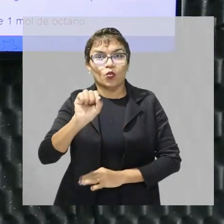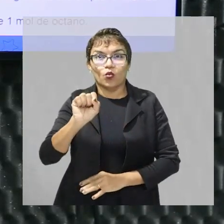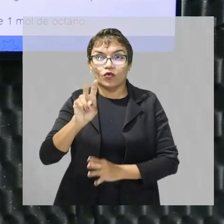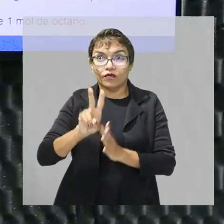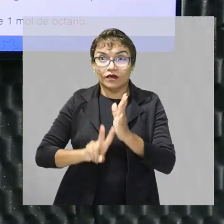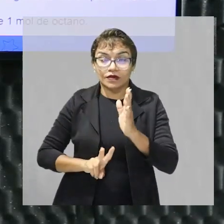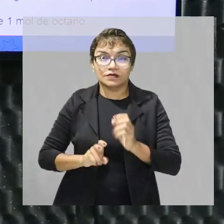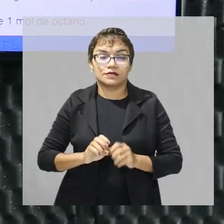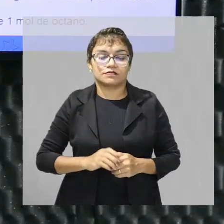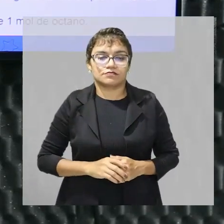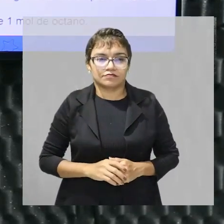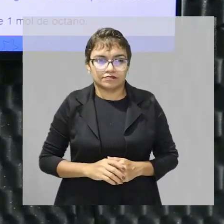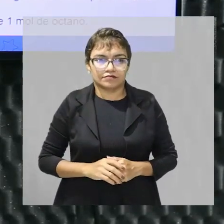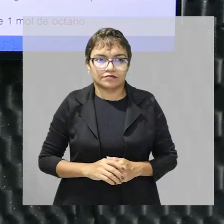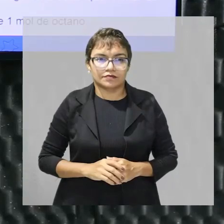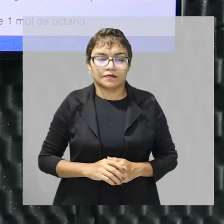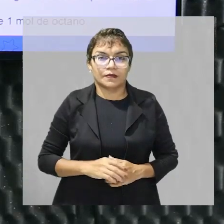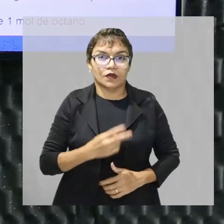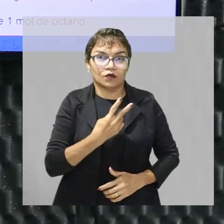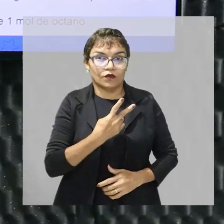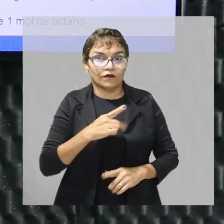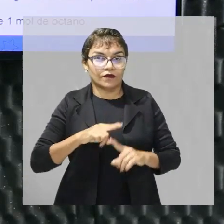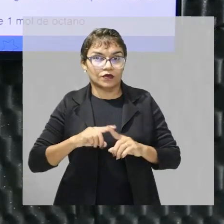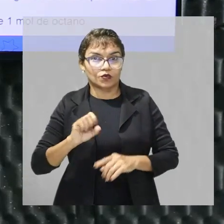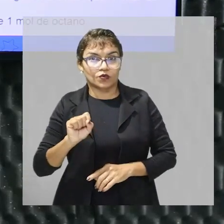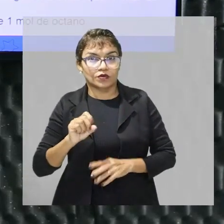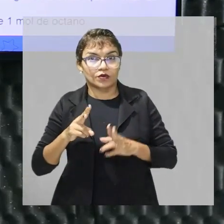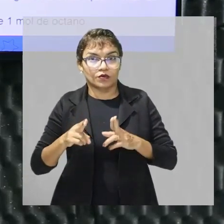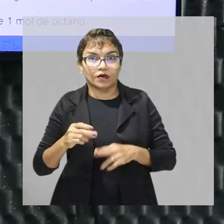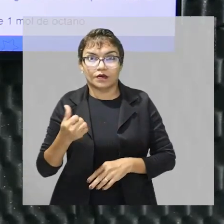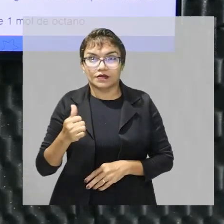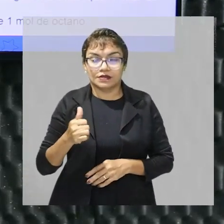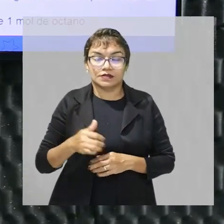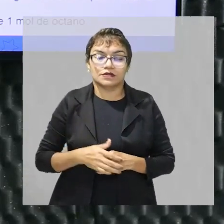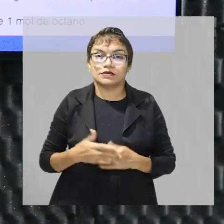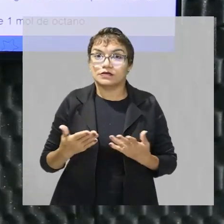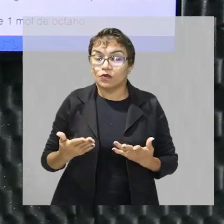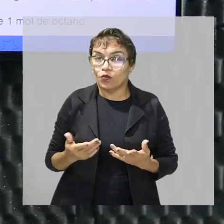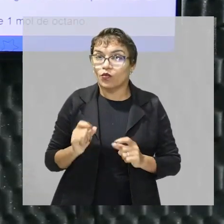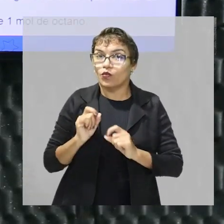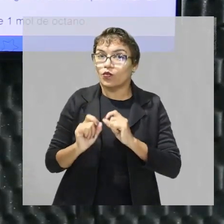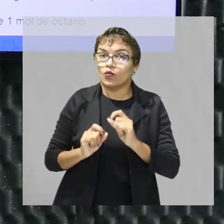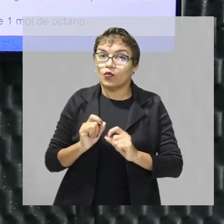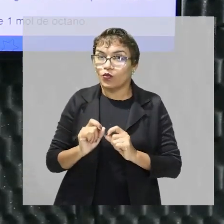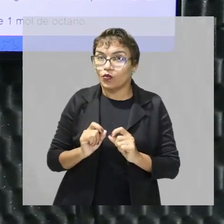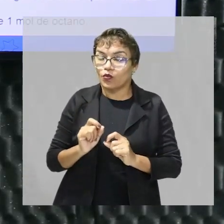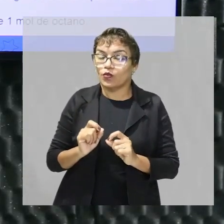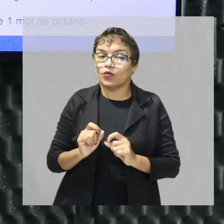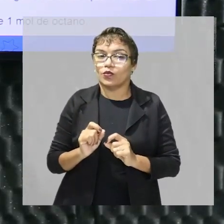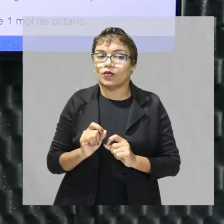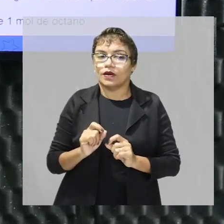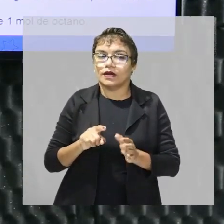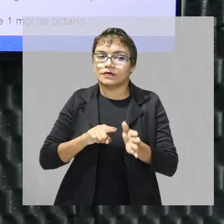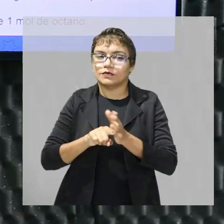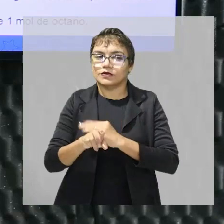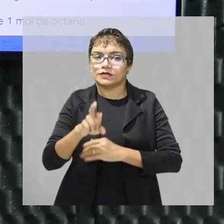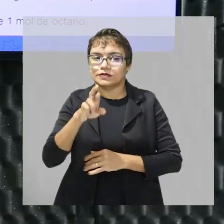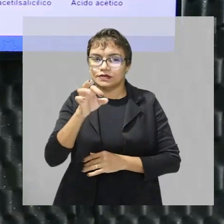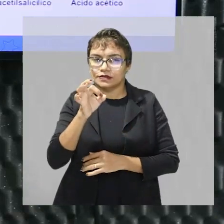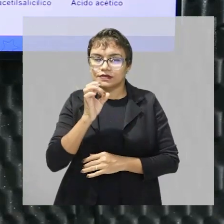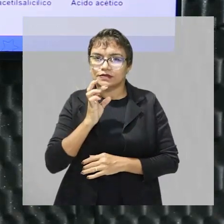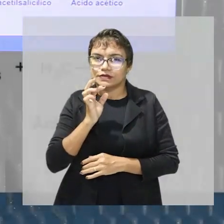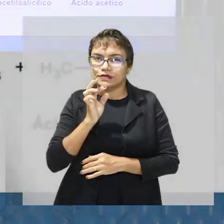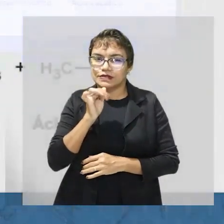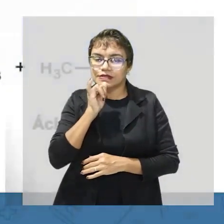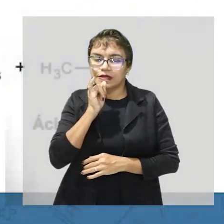2 vezes 8, 16. Por isso, a alternativa correta, turminha, a letra B. Beleza? Vamos